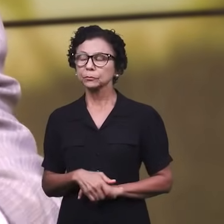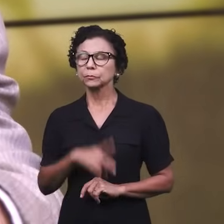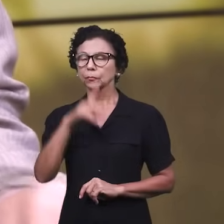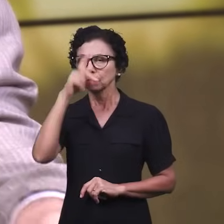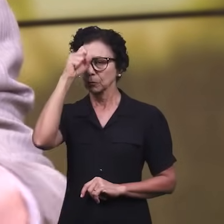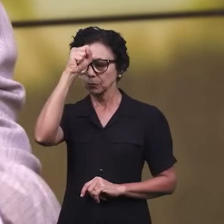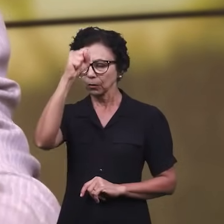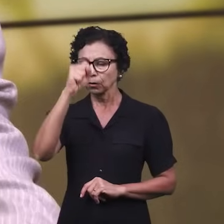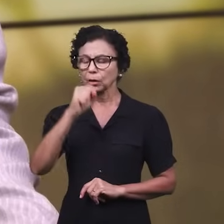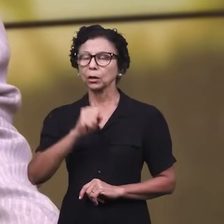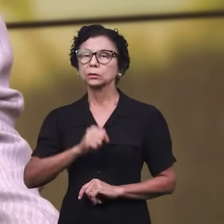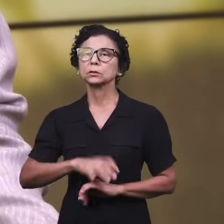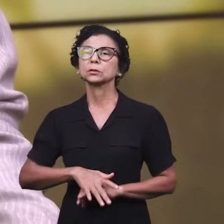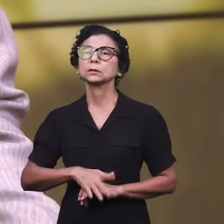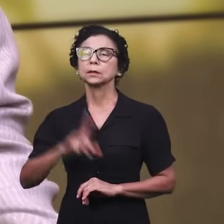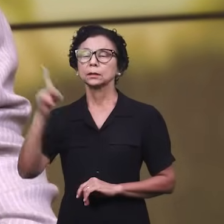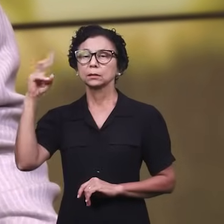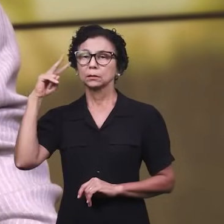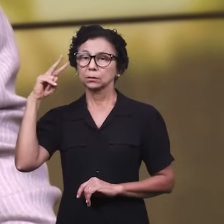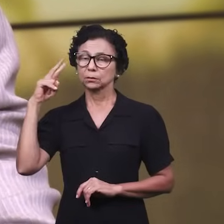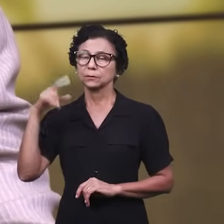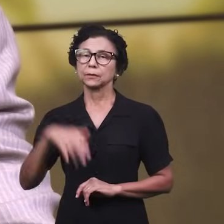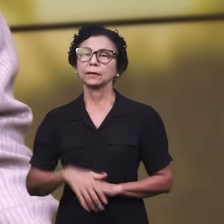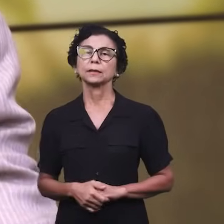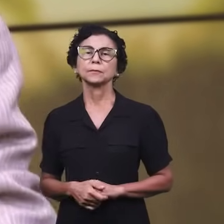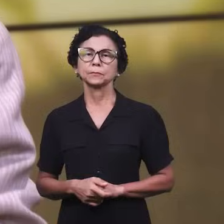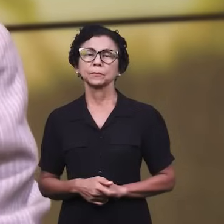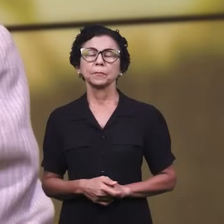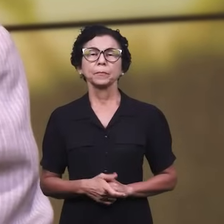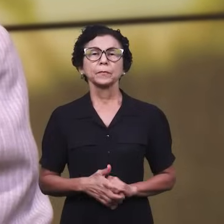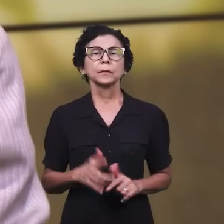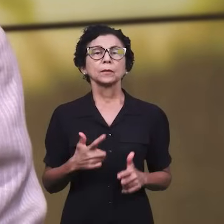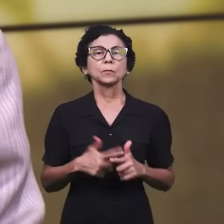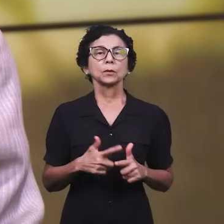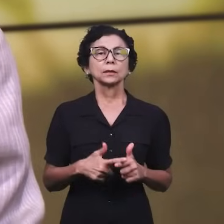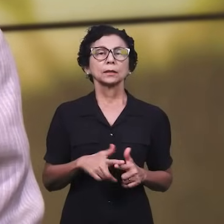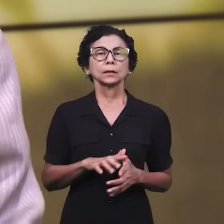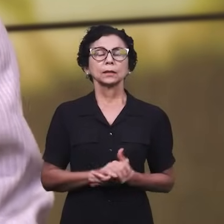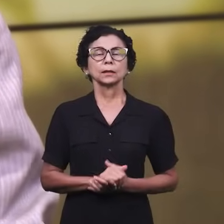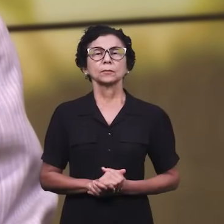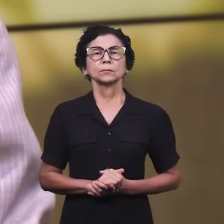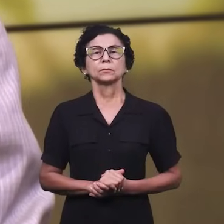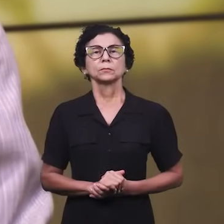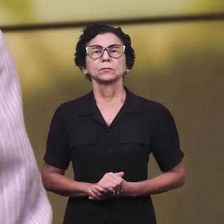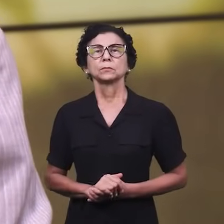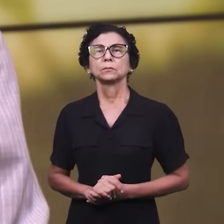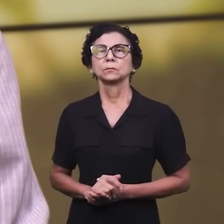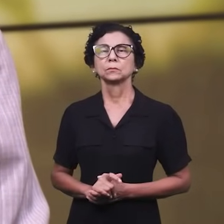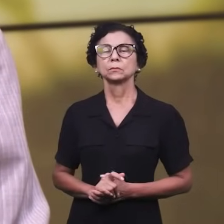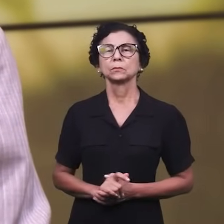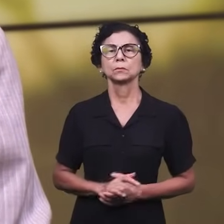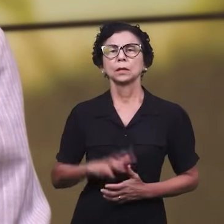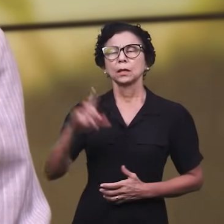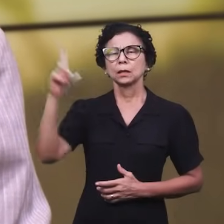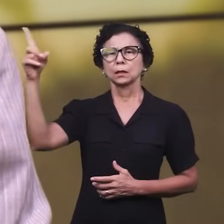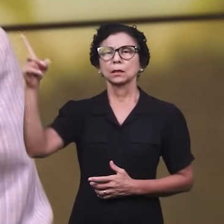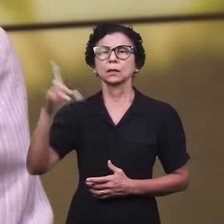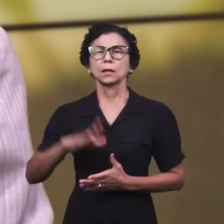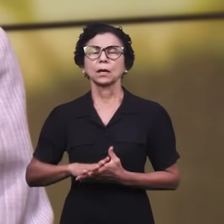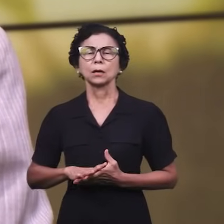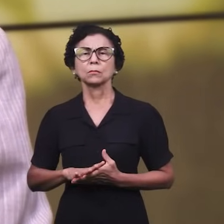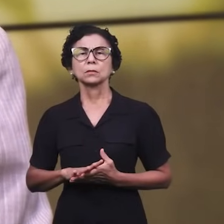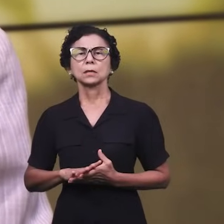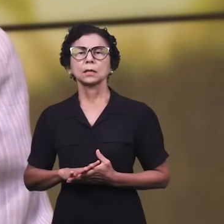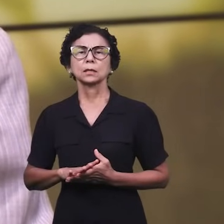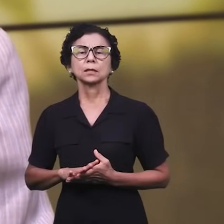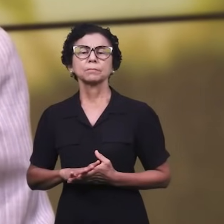ali que que é o filho do outro ali né Por quê Porque a autoridade é algo que o senhor estabelece na sua presença então